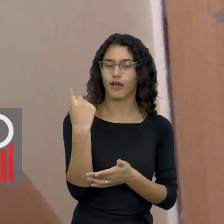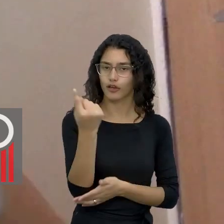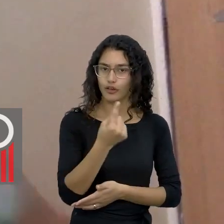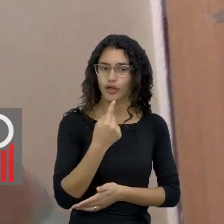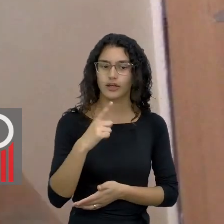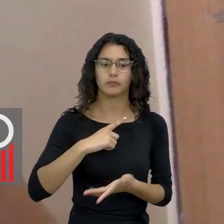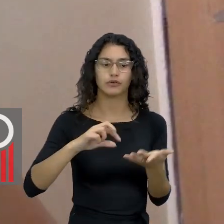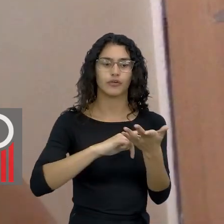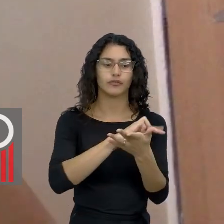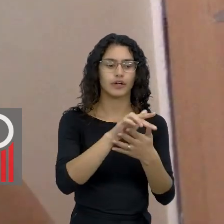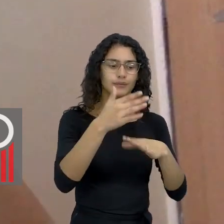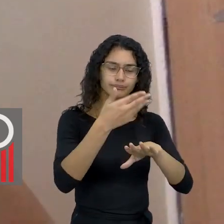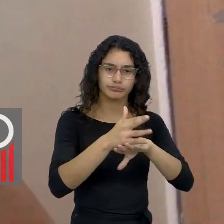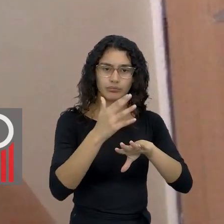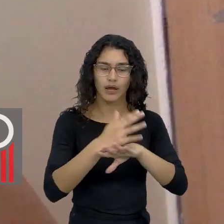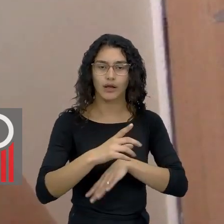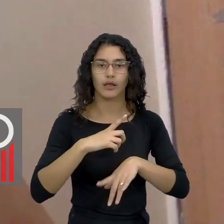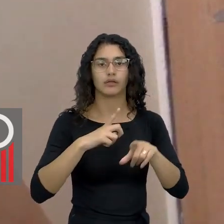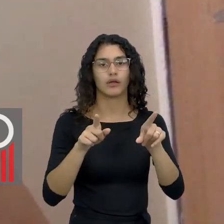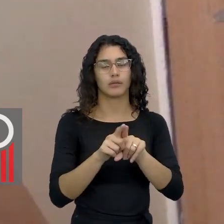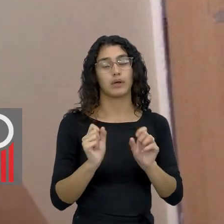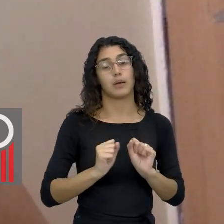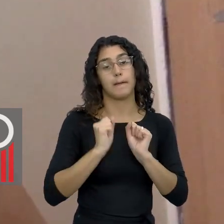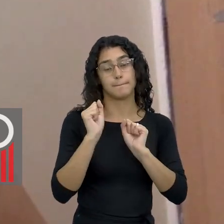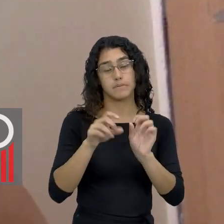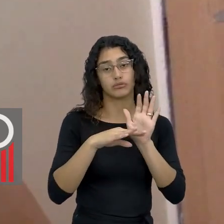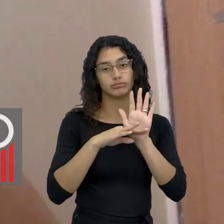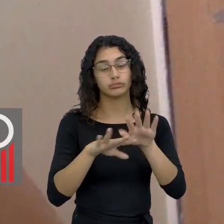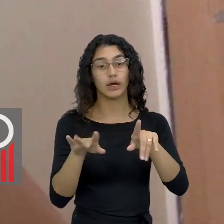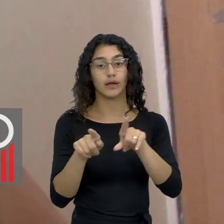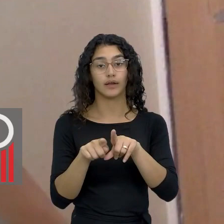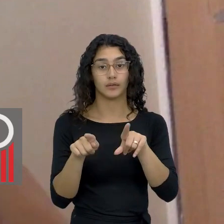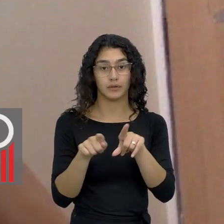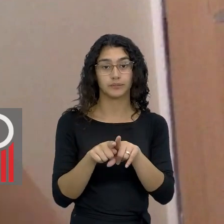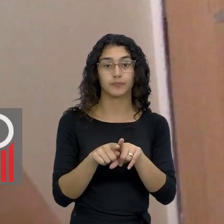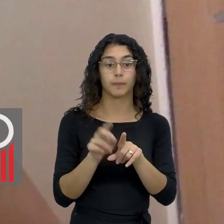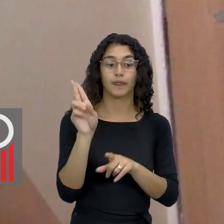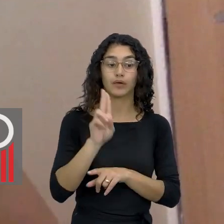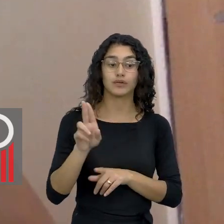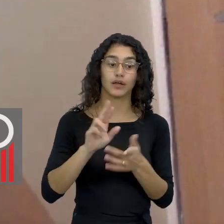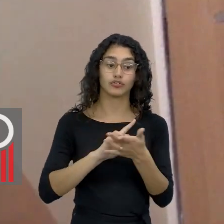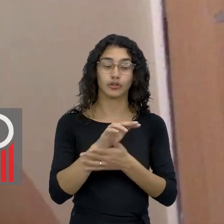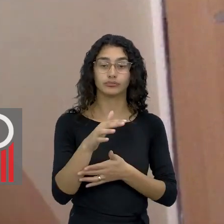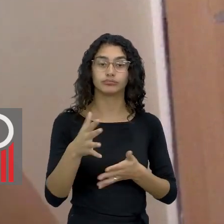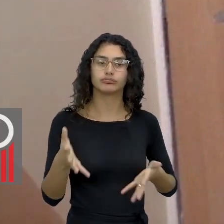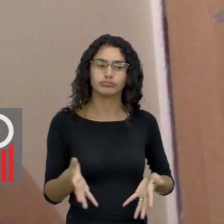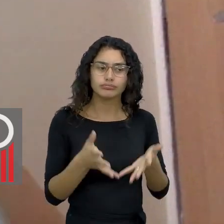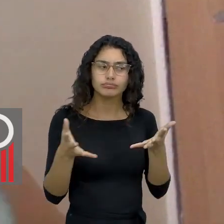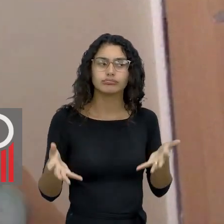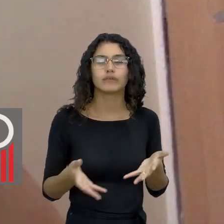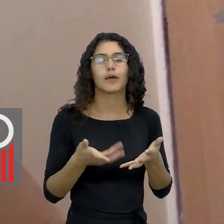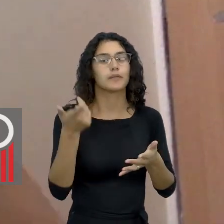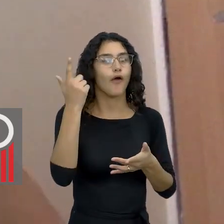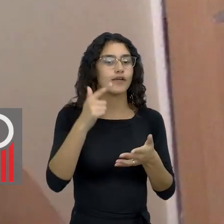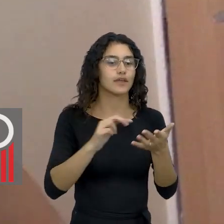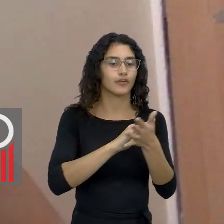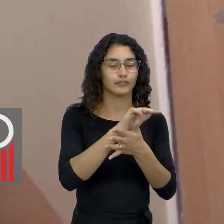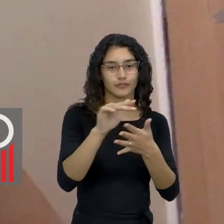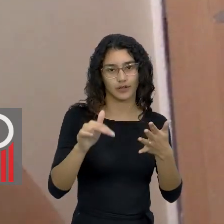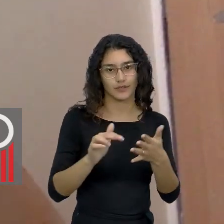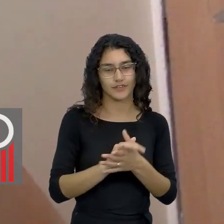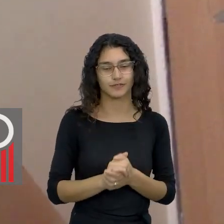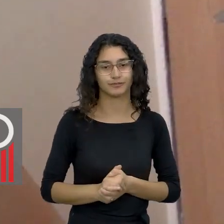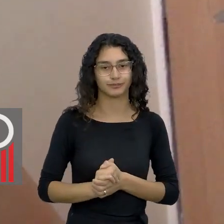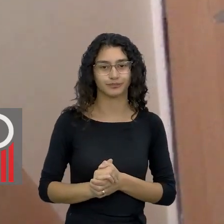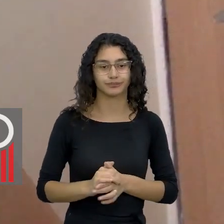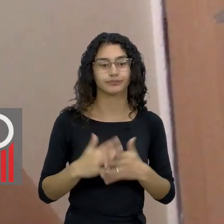temos diversas práticas aí que poderiam ser usadas de inspiração para os demais.